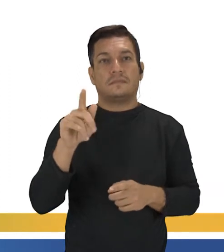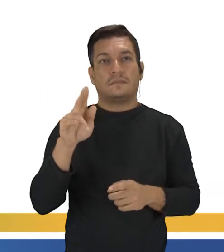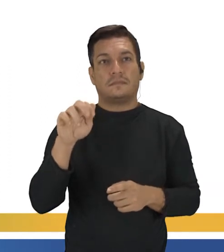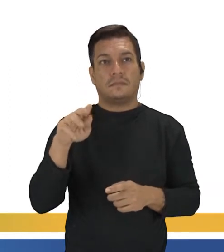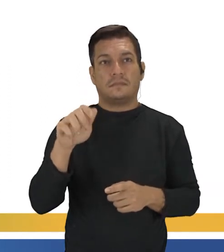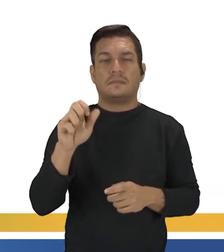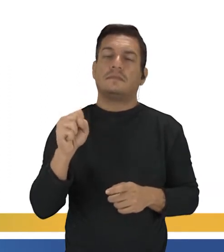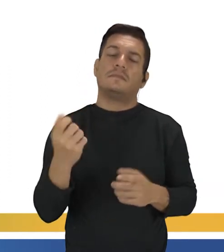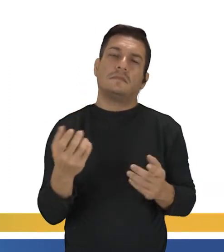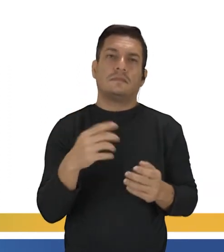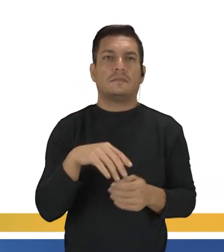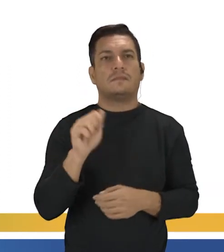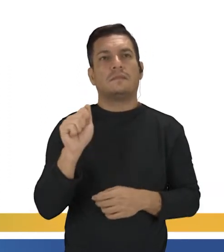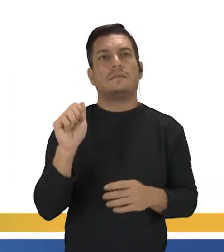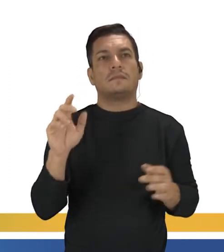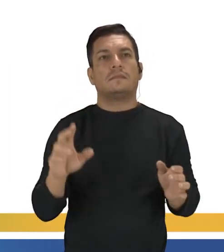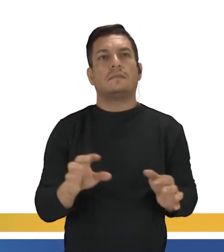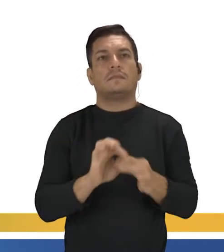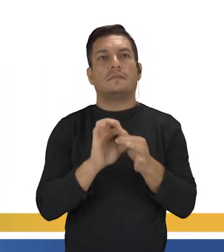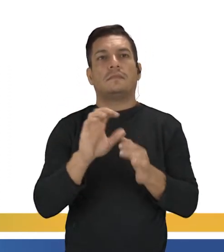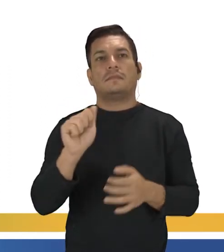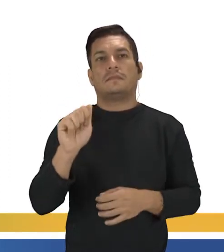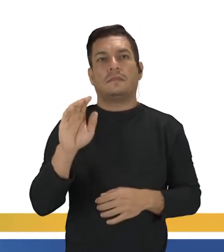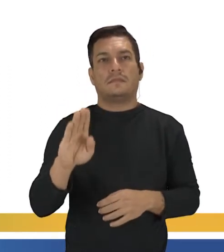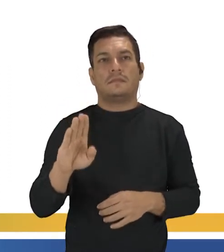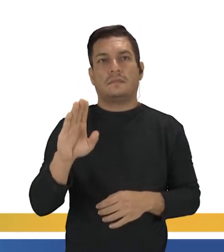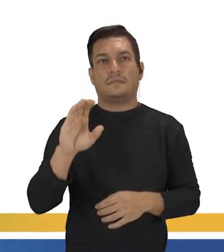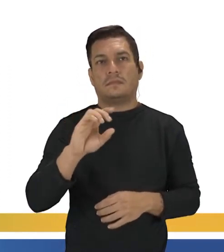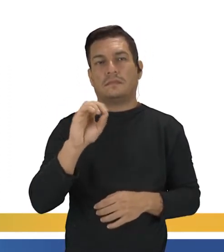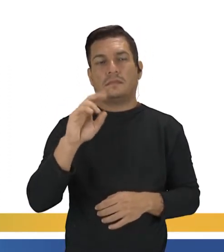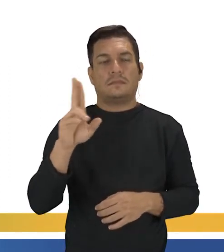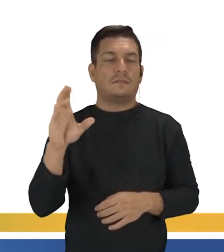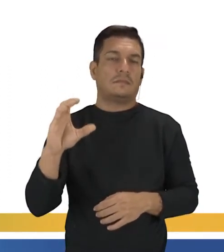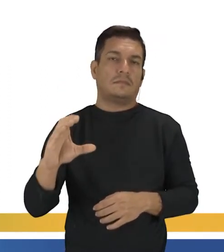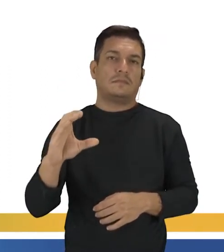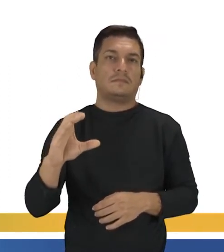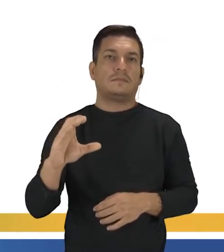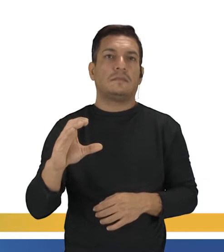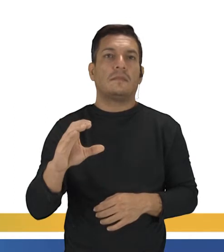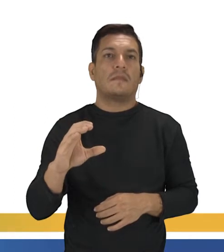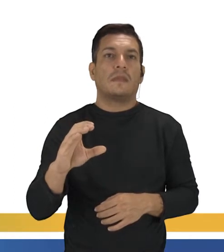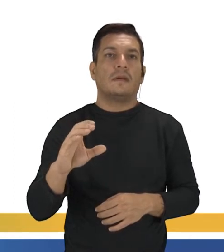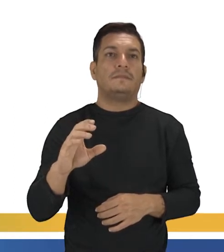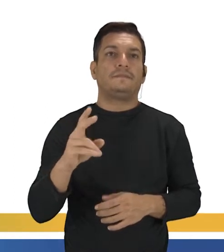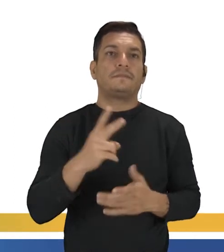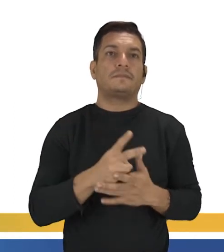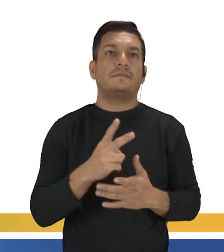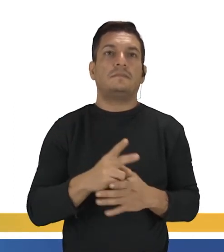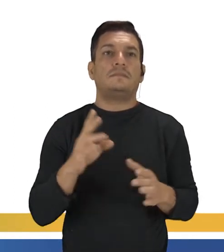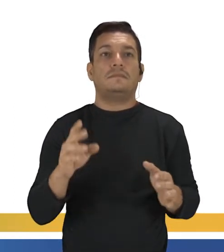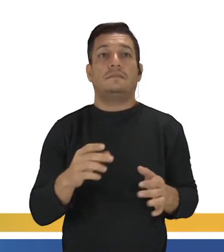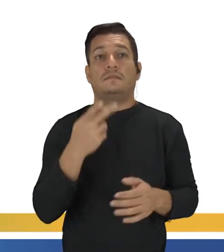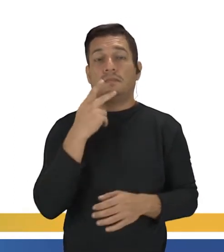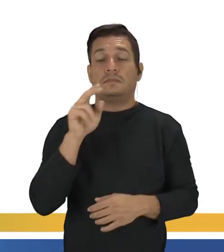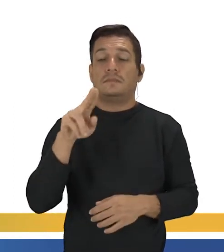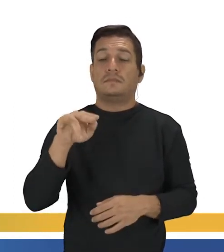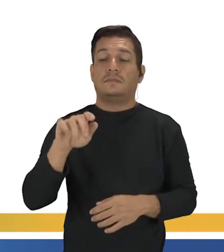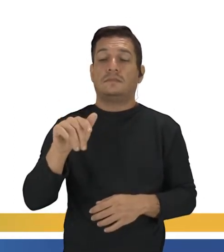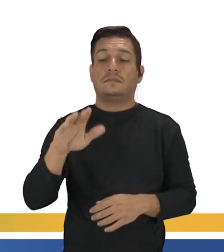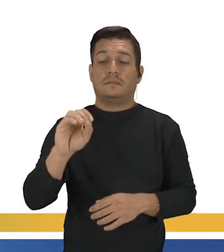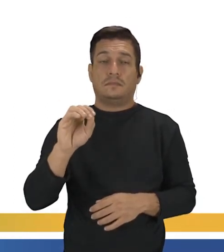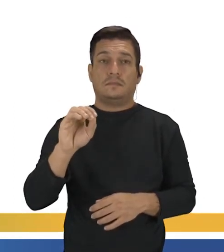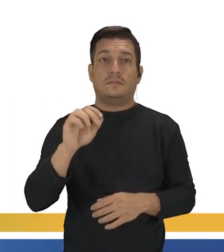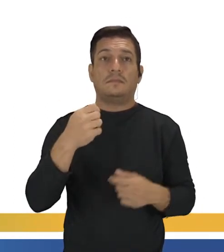Então, peraí. A união de A, B ou C, tá? Toda vez que falar em união, você tem